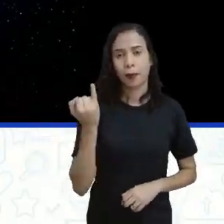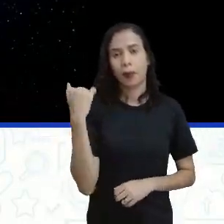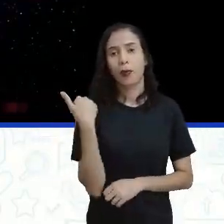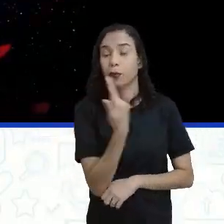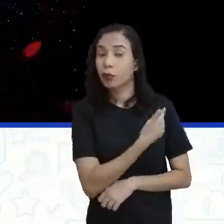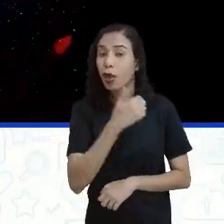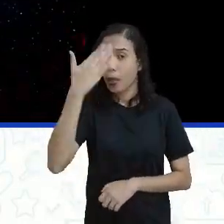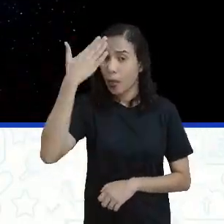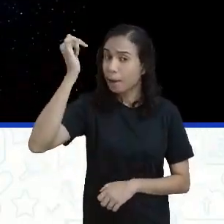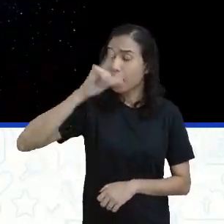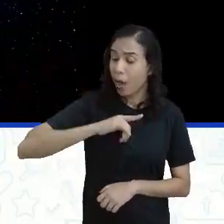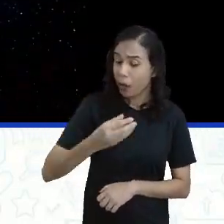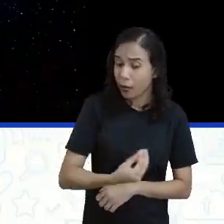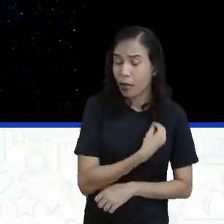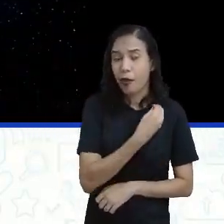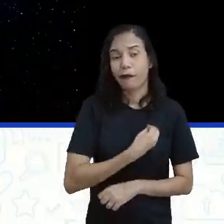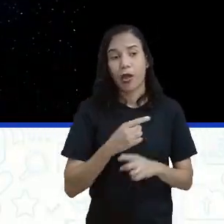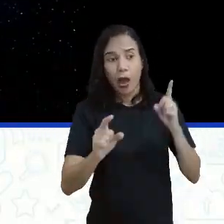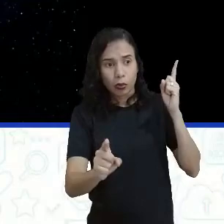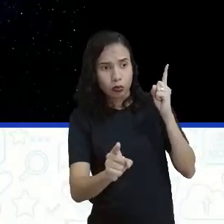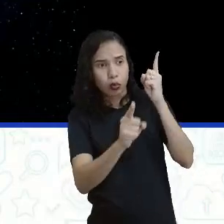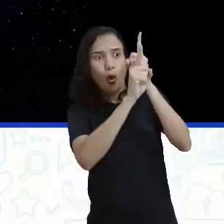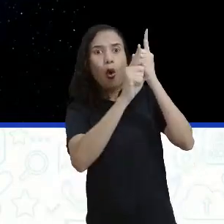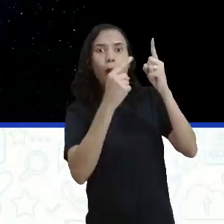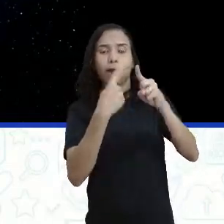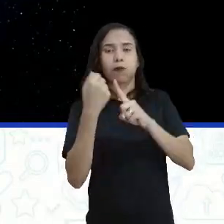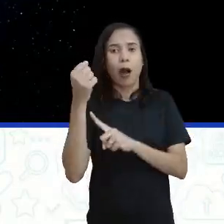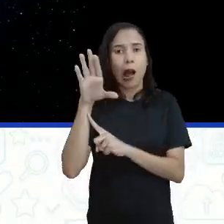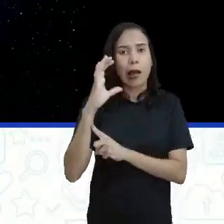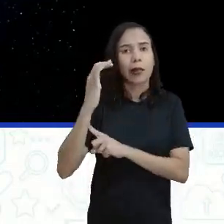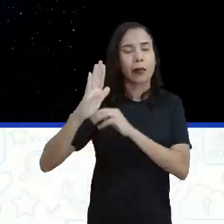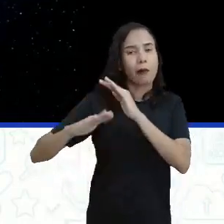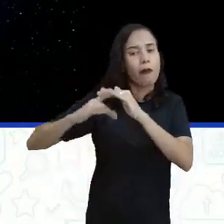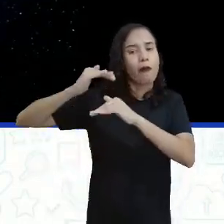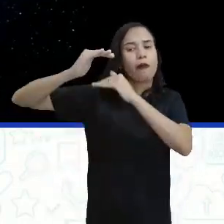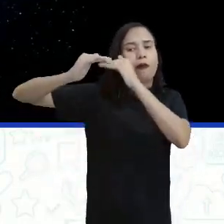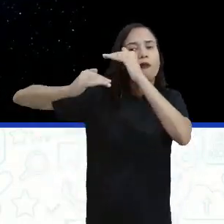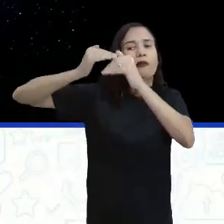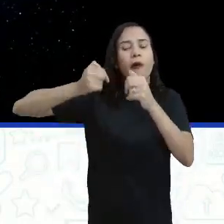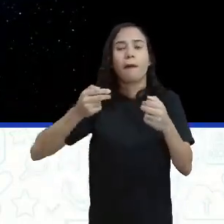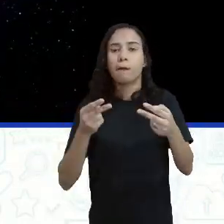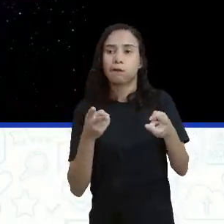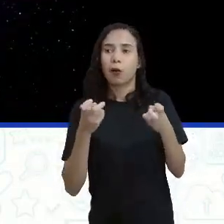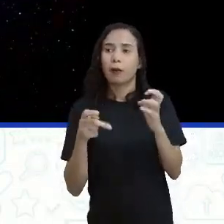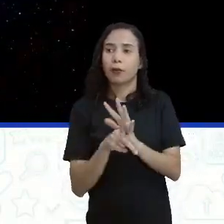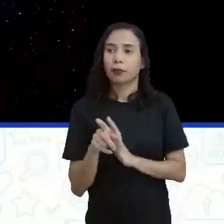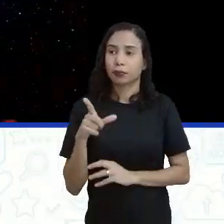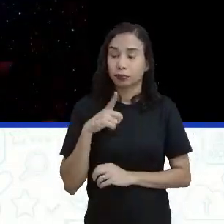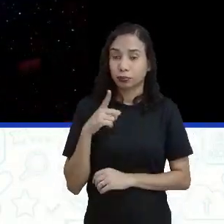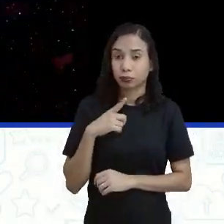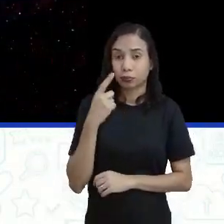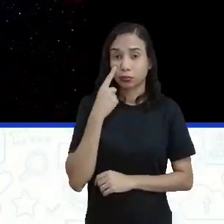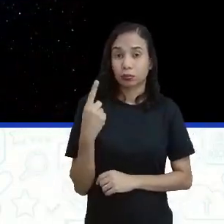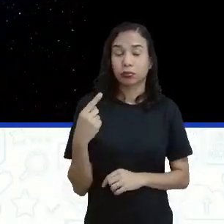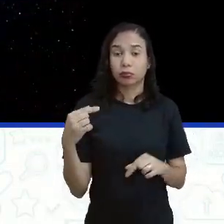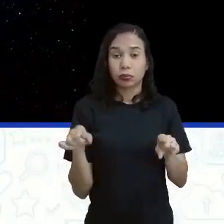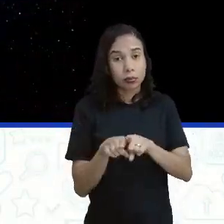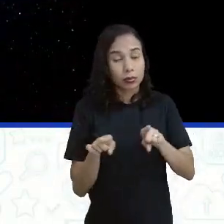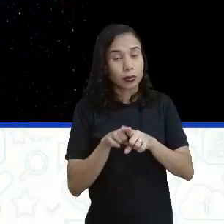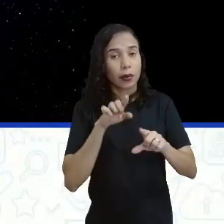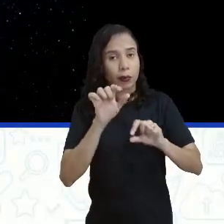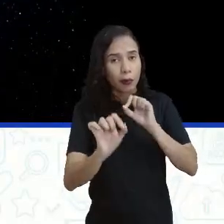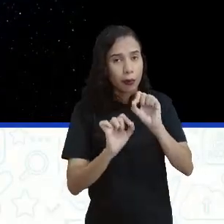que a gente descobre porque a ciência vai, né, evoluindo, a gente descobriu isso aí, tá certo?